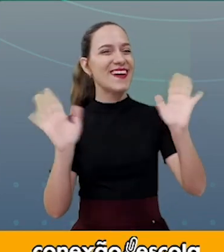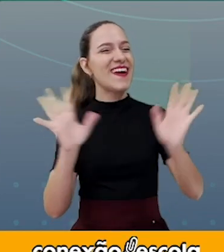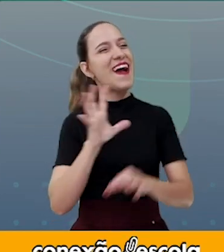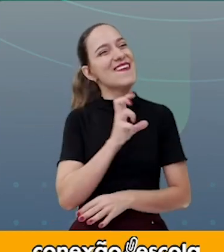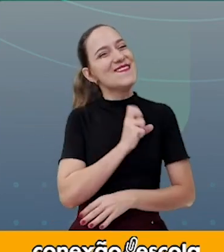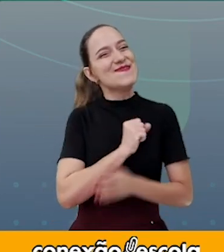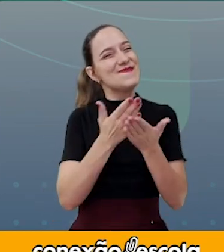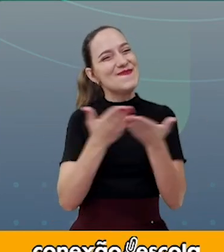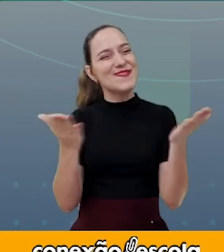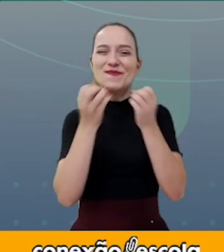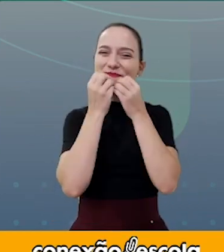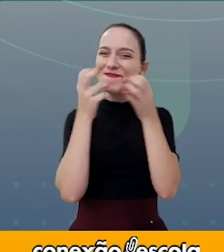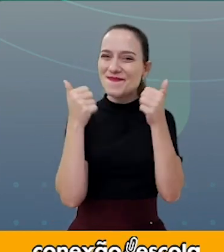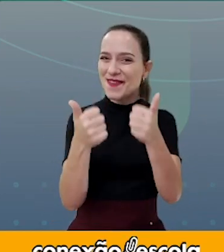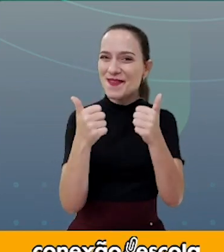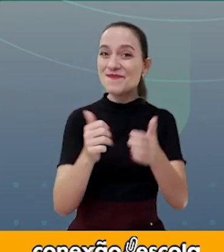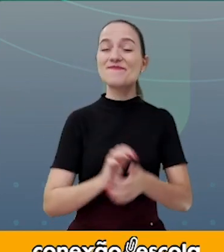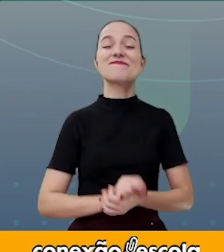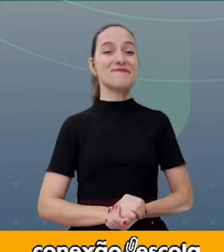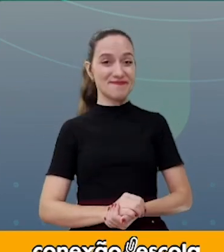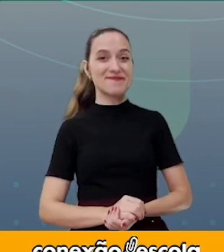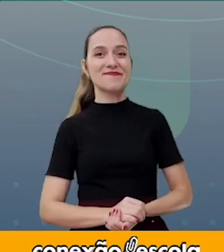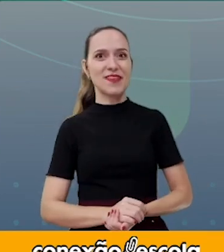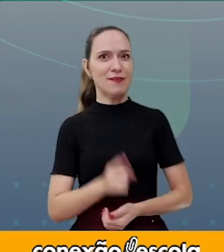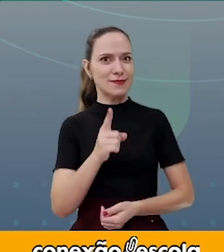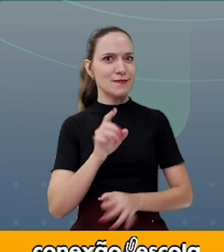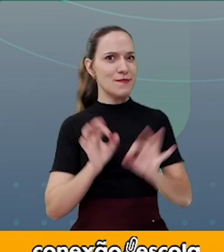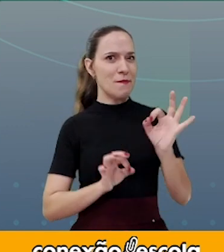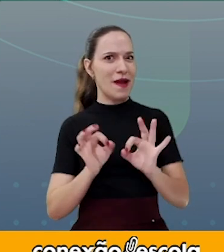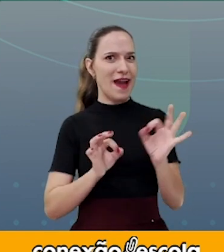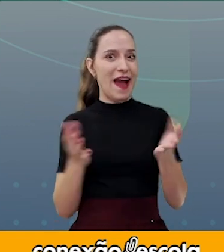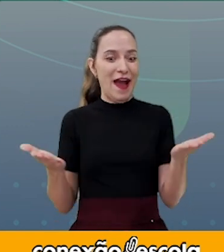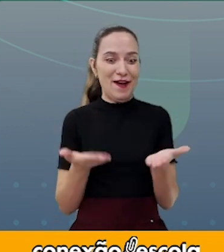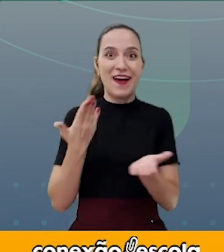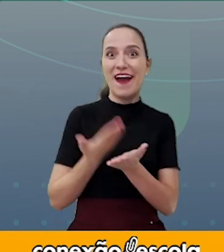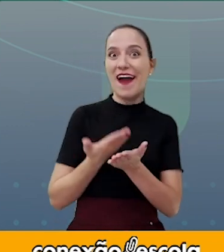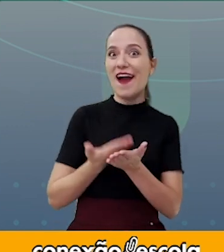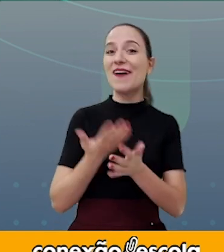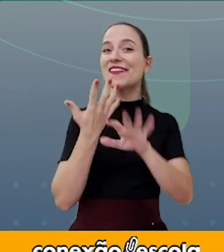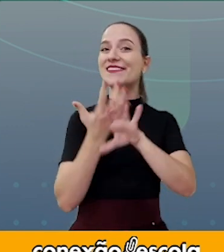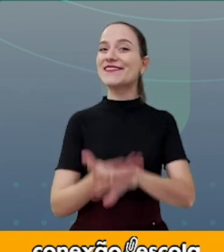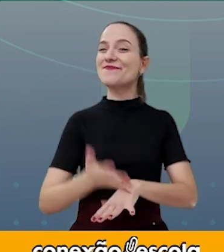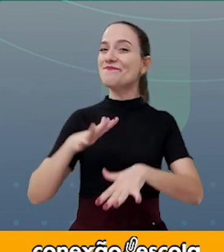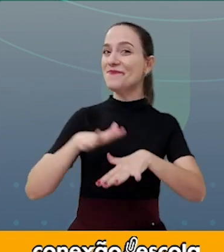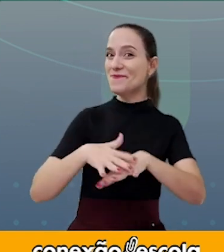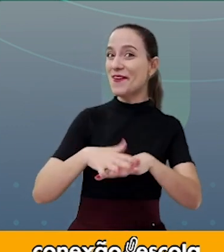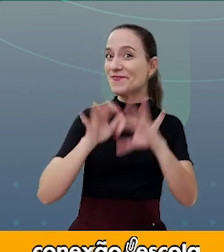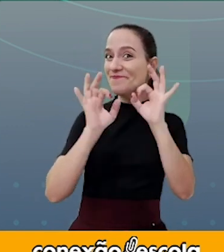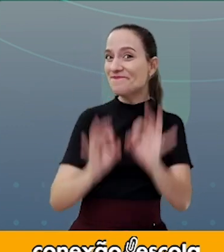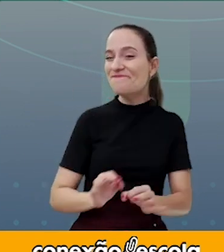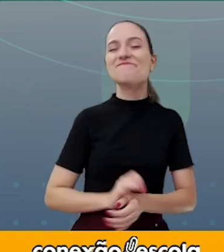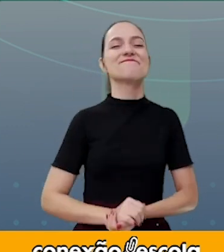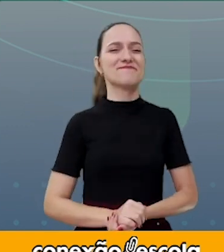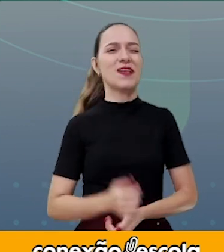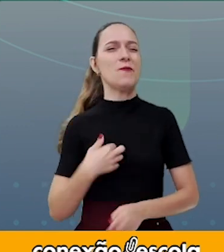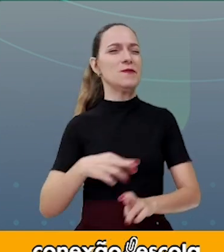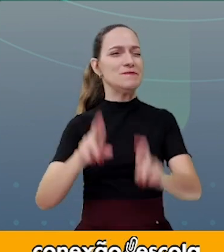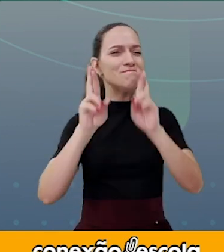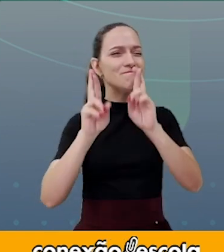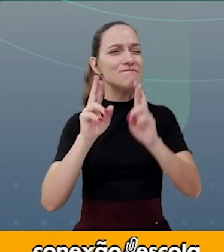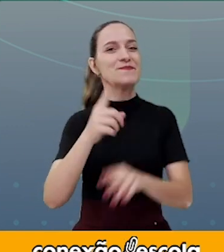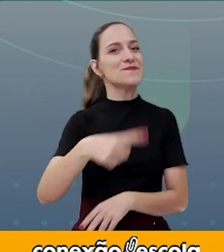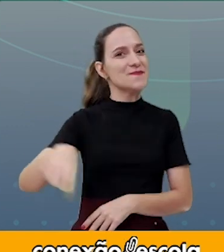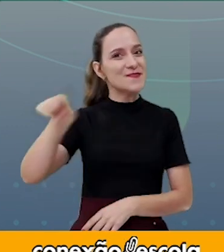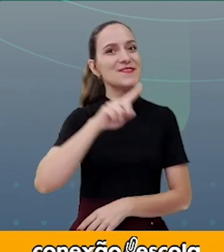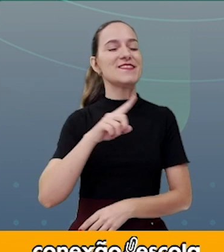Oi, meus amores, tudo bem? E aí, preparados para mais uma aula de matemática? Bom, eu espero que você